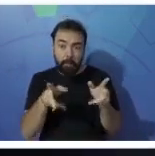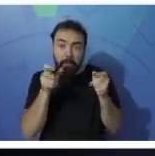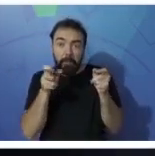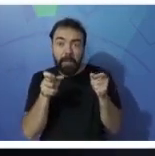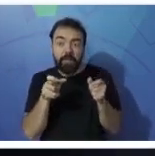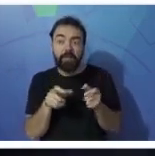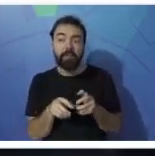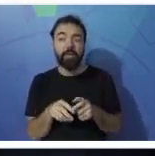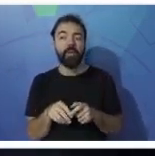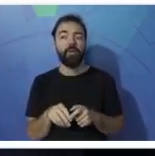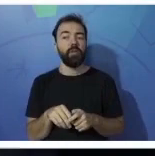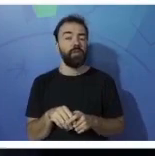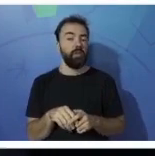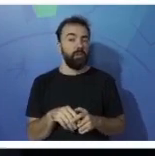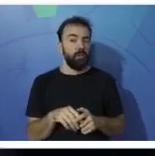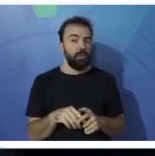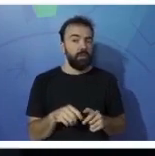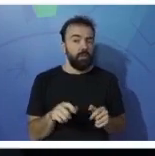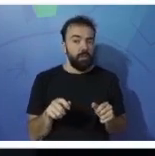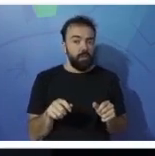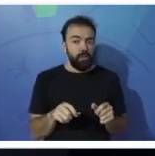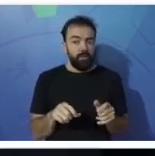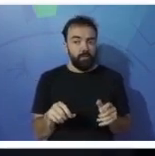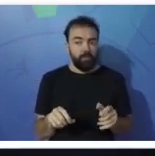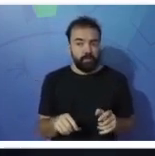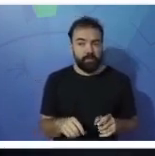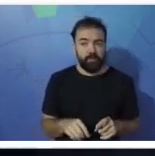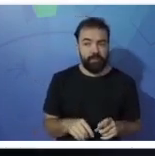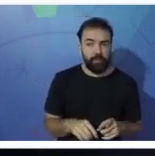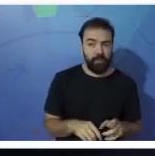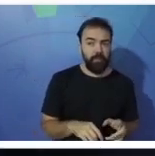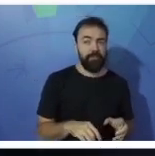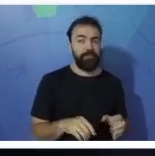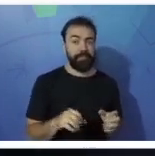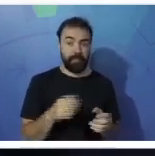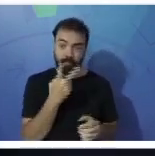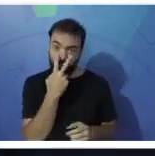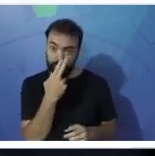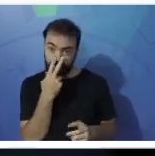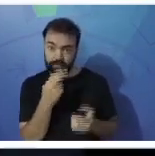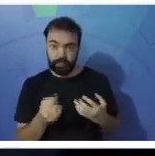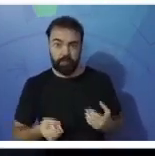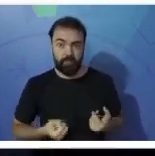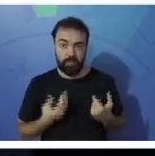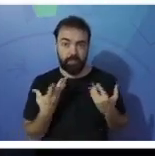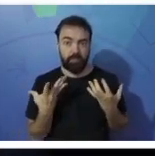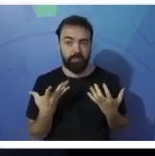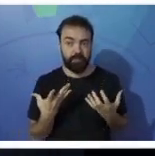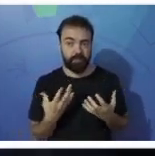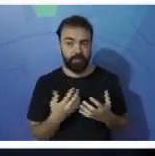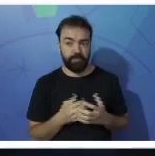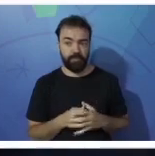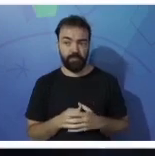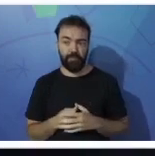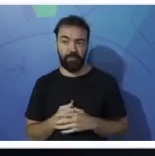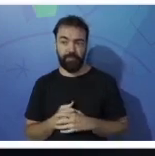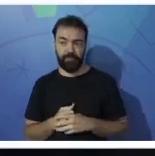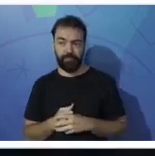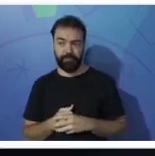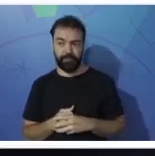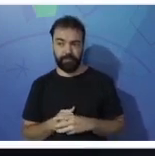um formato de verso daquele de poemas, que nós já trabalhamos esse ano.